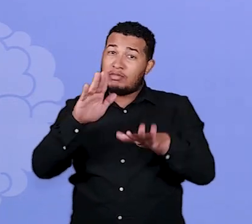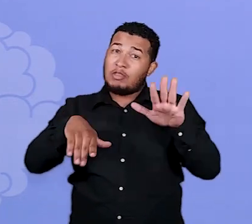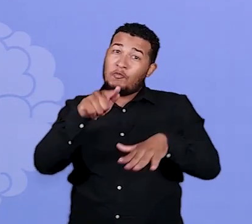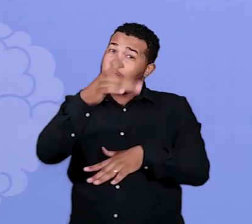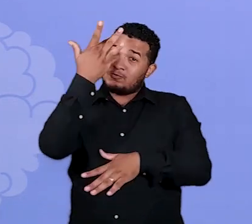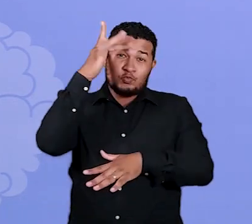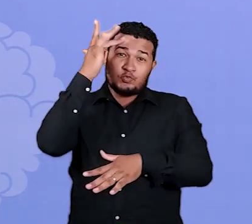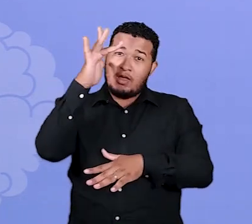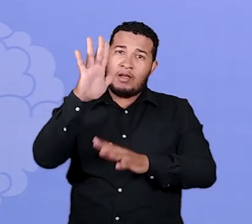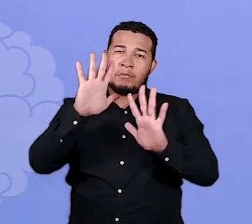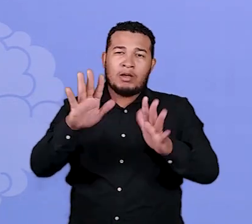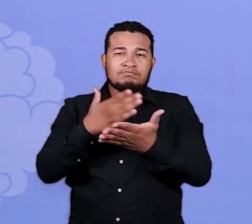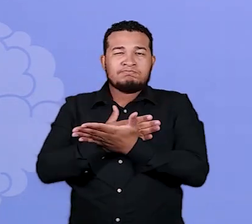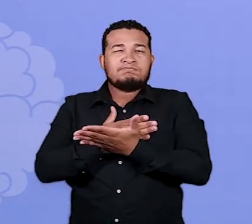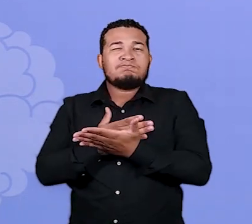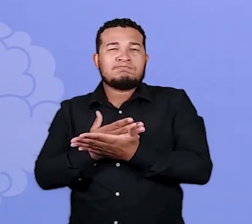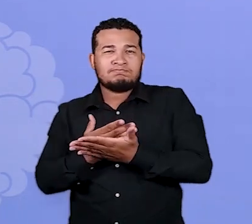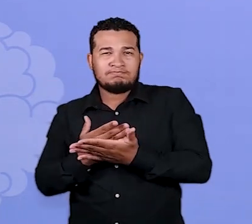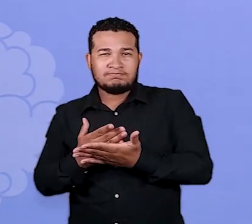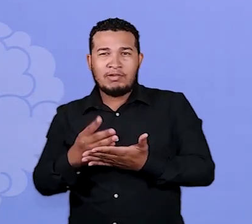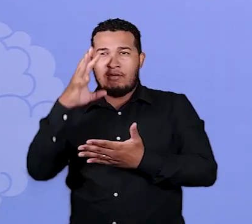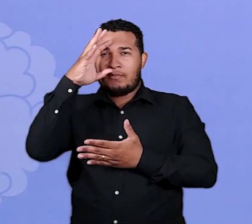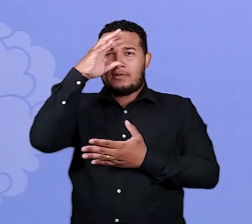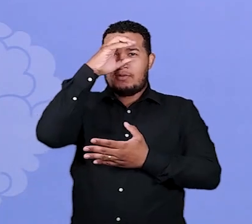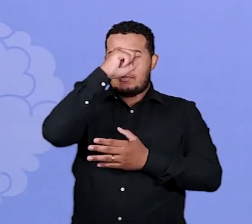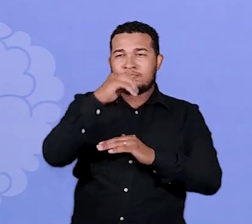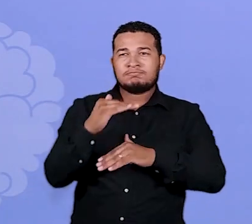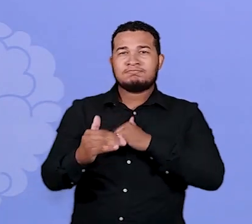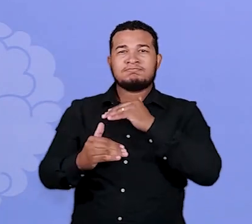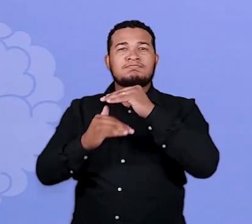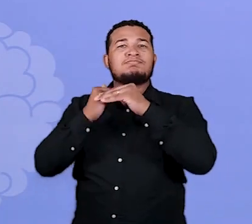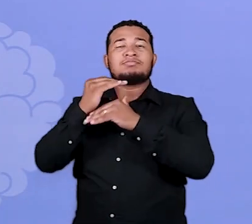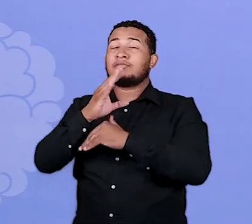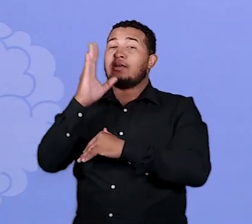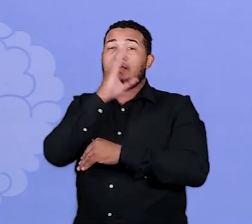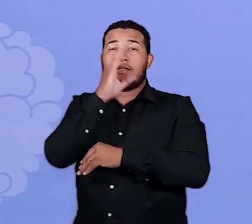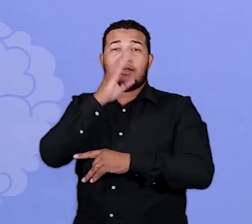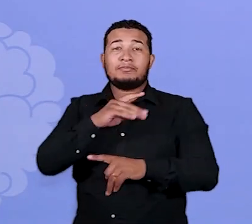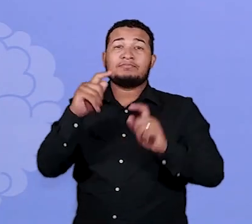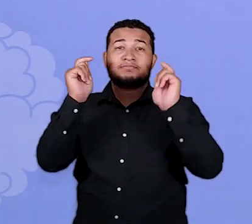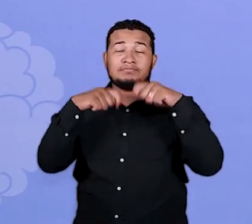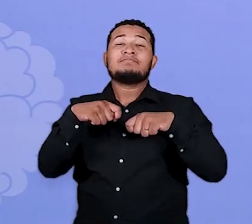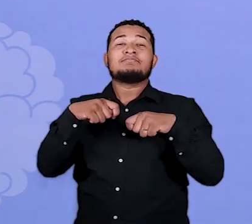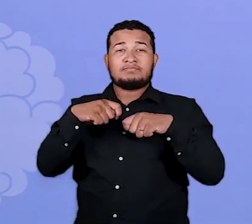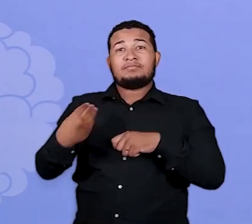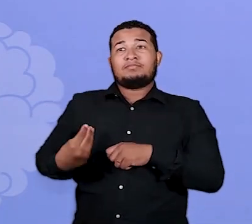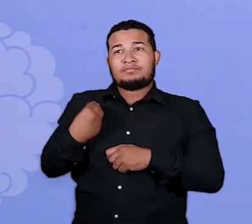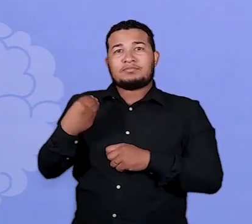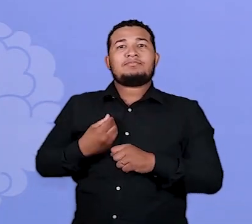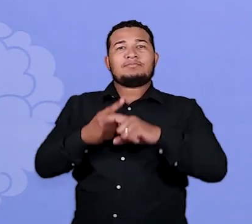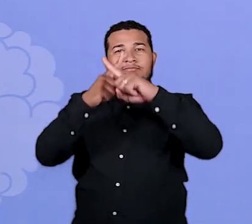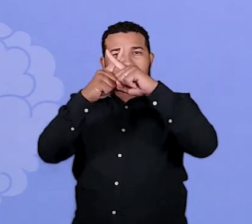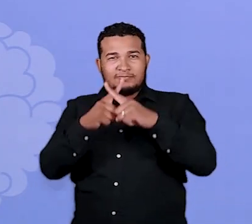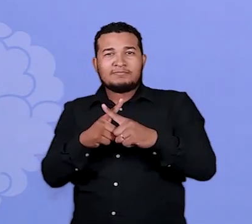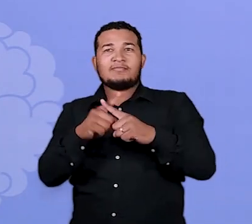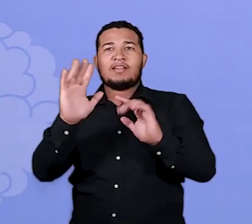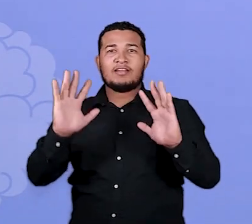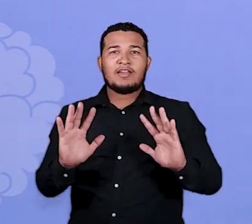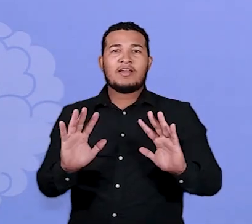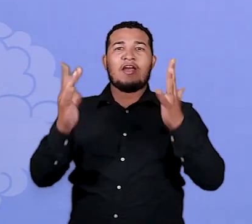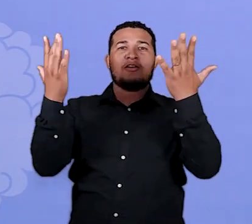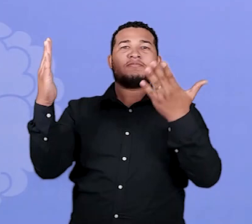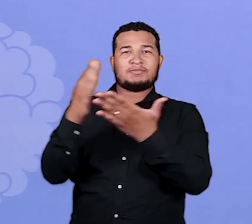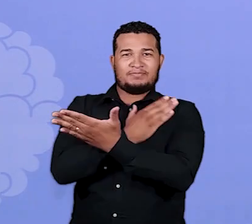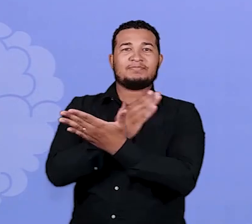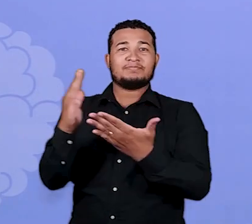você não saiba jogar xadrez, mas se você começar a movimentar, começar a aprender isso daí, breve você já está participando de alguns torneios,